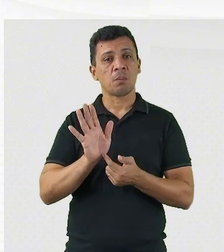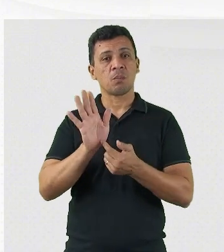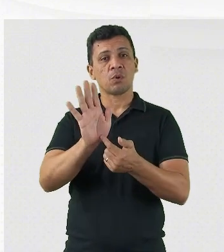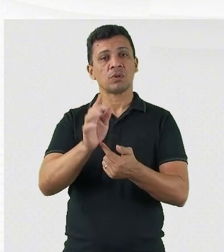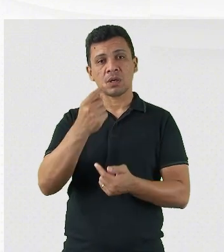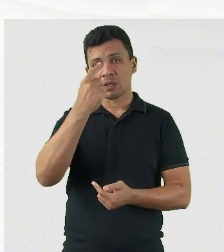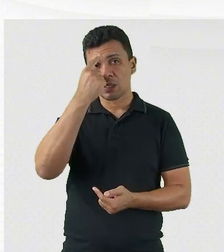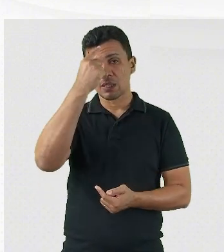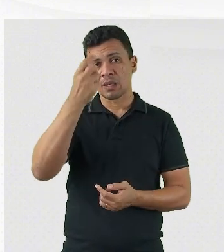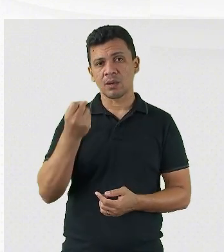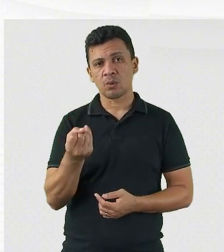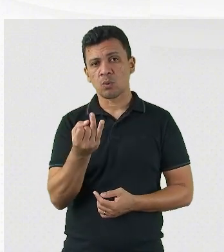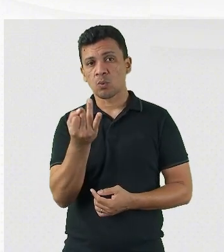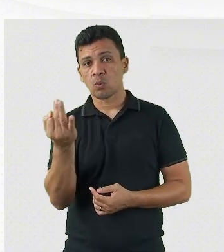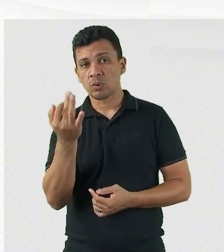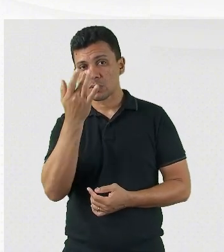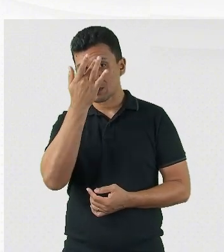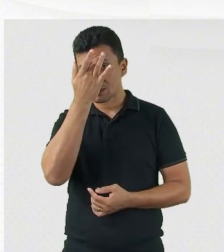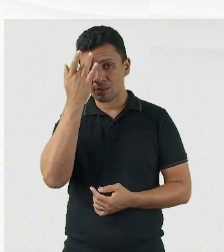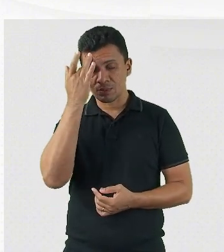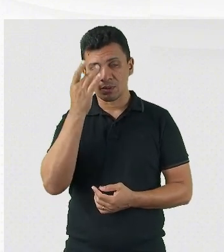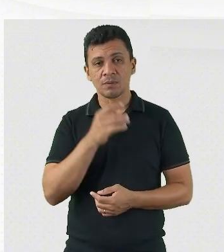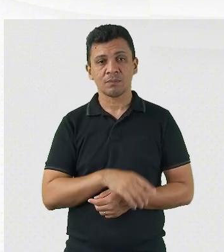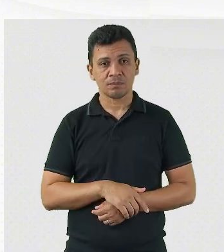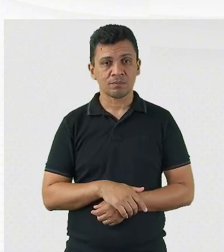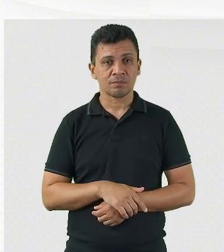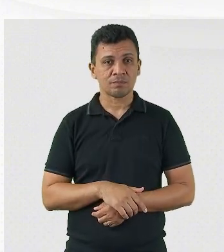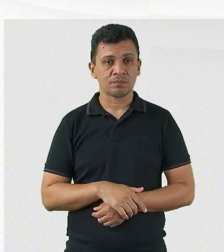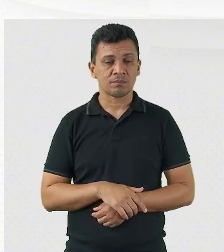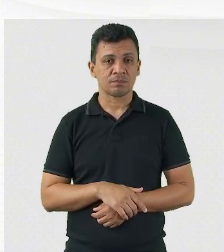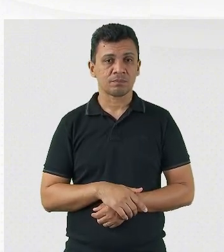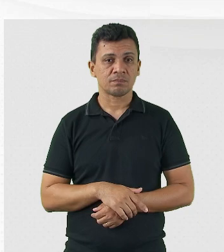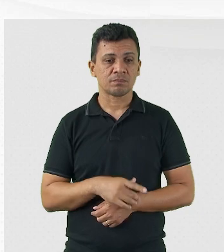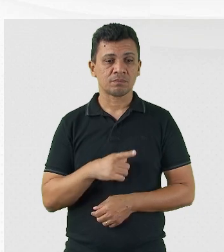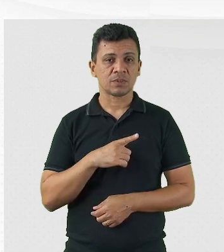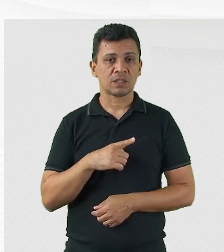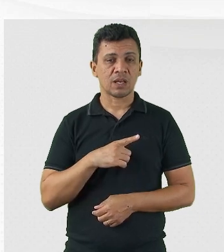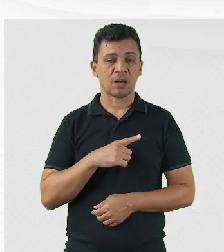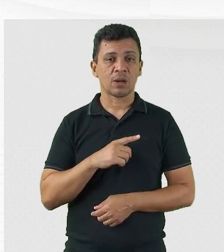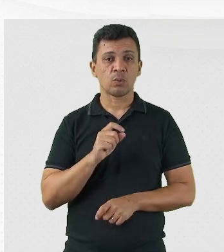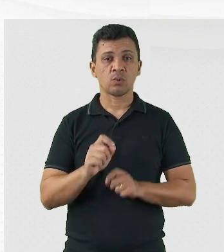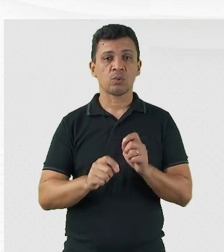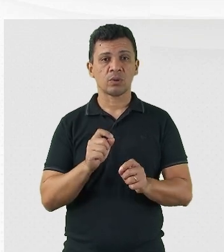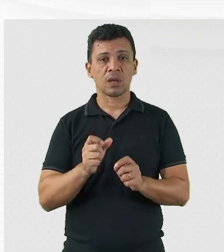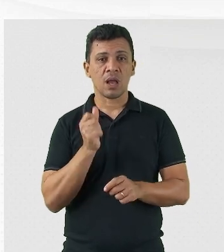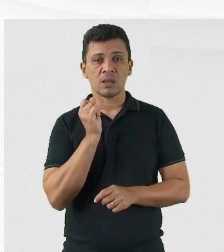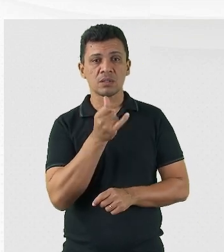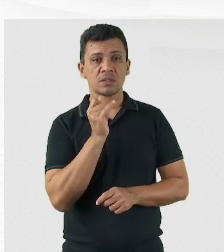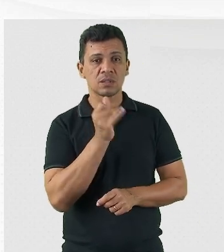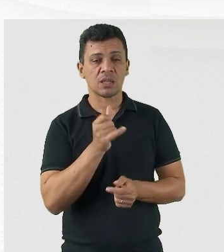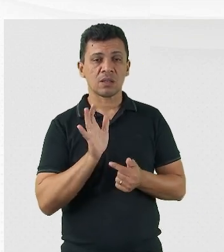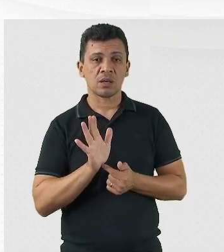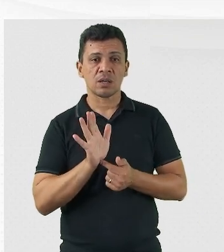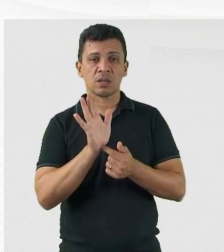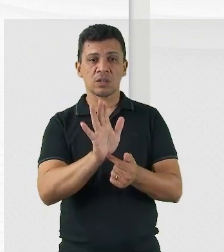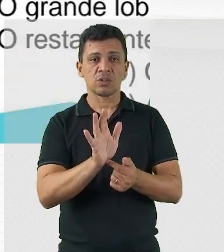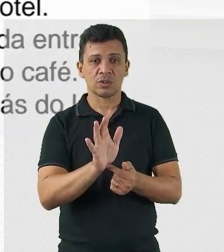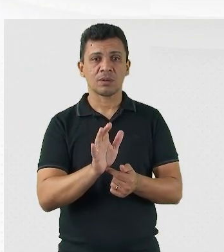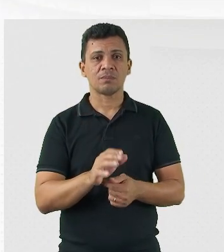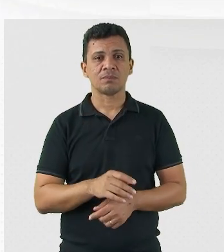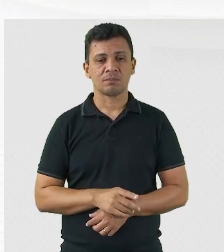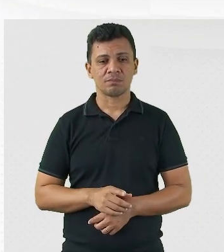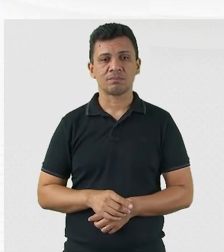de quantas pessoas estão sendo citadas para indicar essa